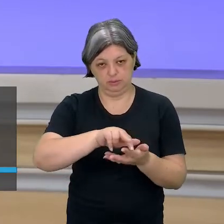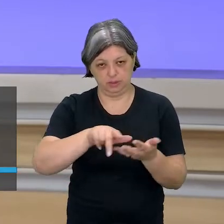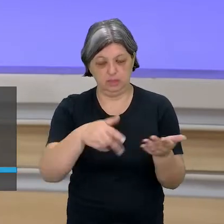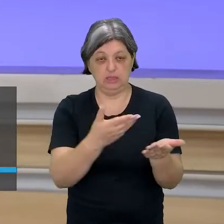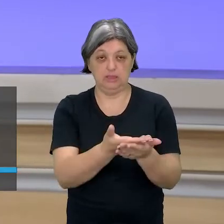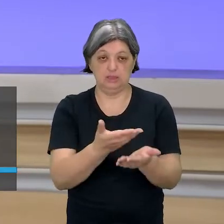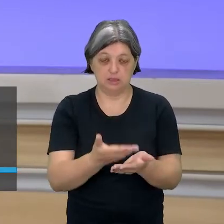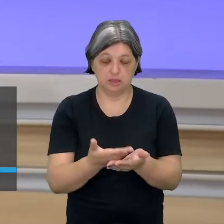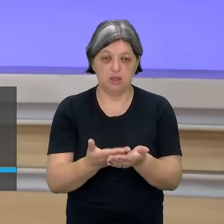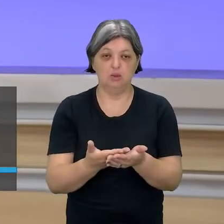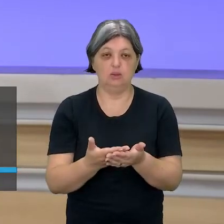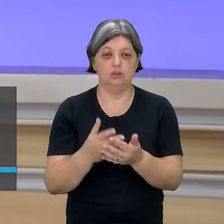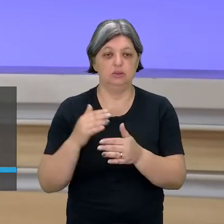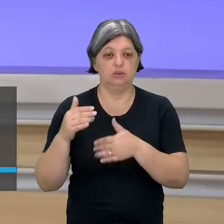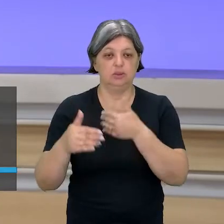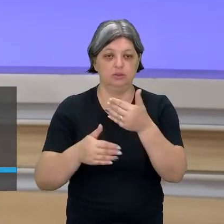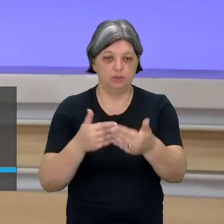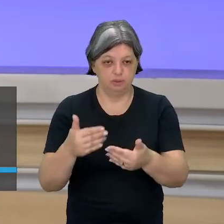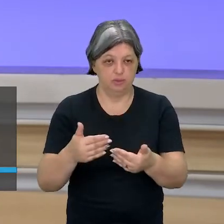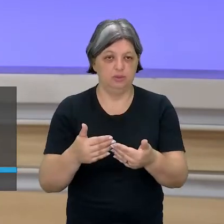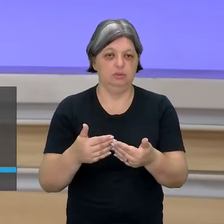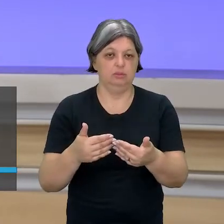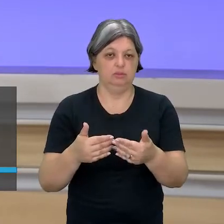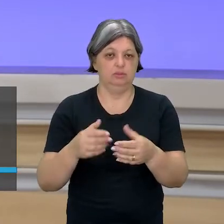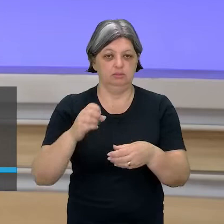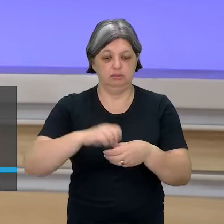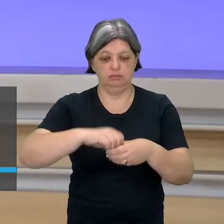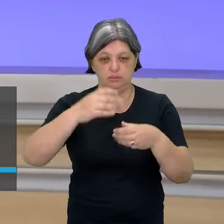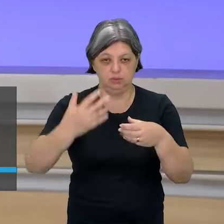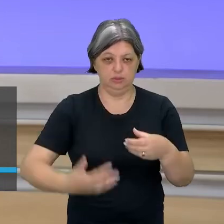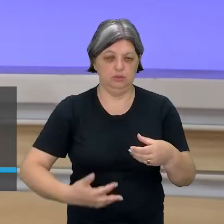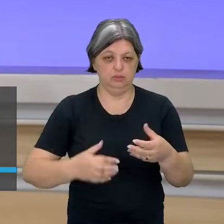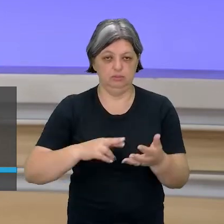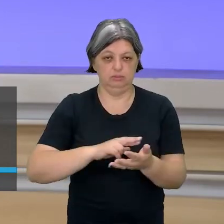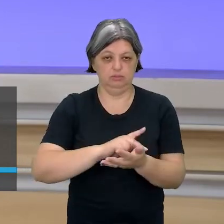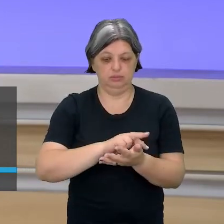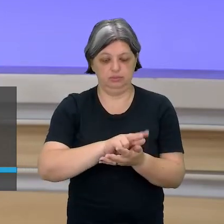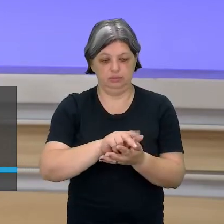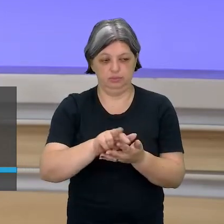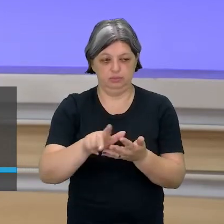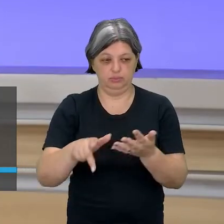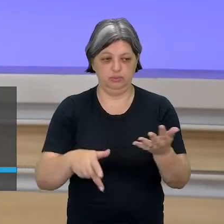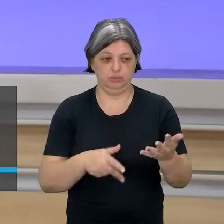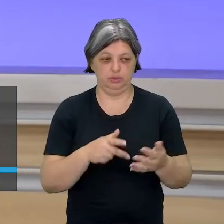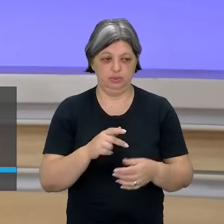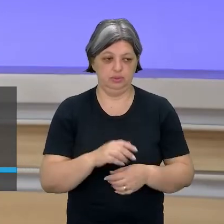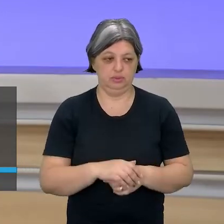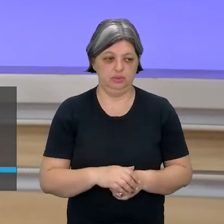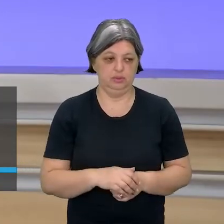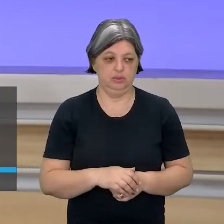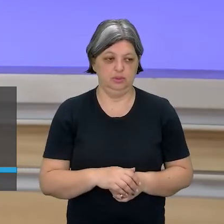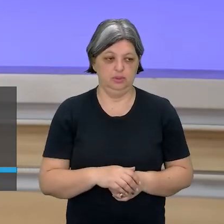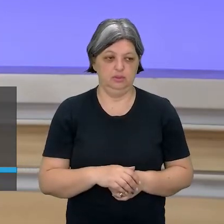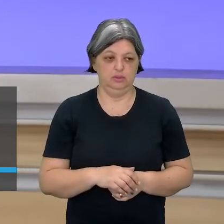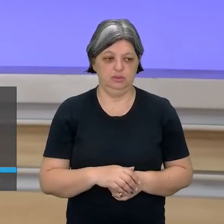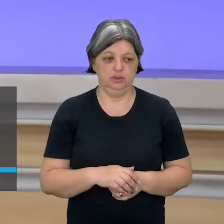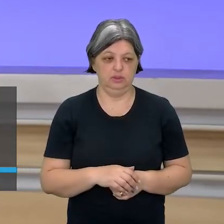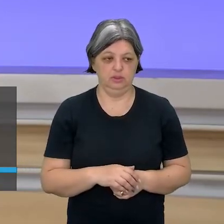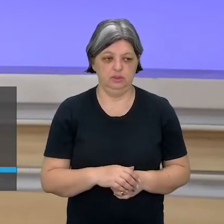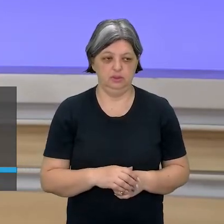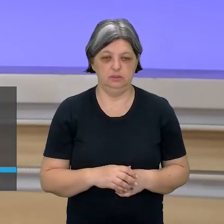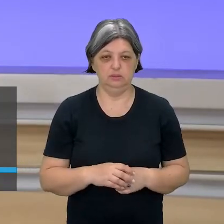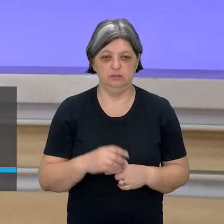gente desenvolveu um montão de conteúdo, né? E um montão aí de aprendizado que a gente vai retomar